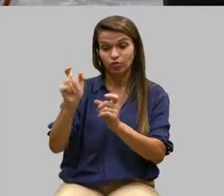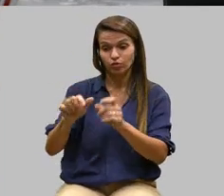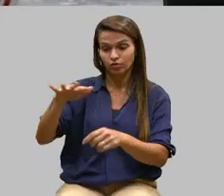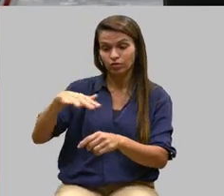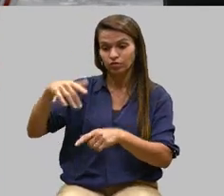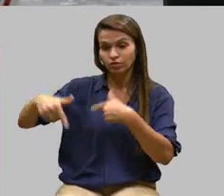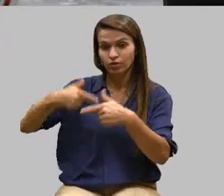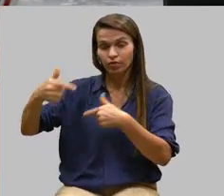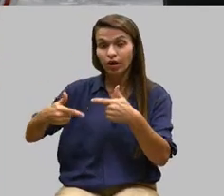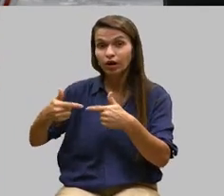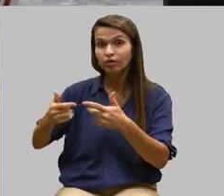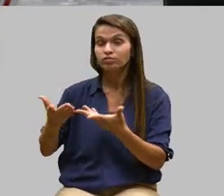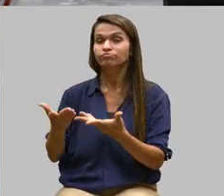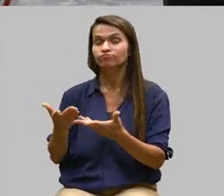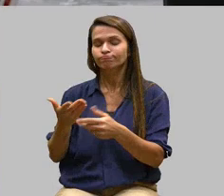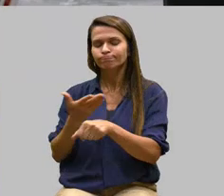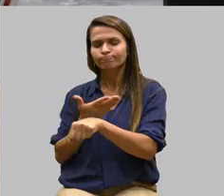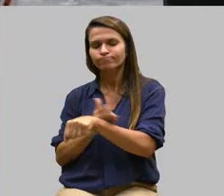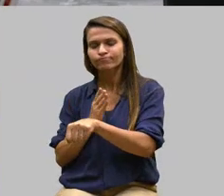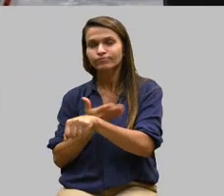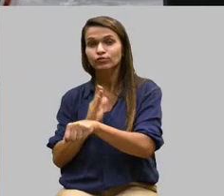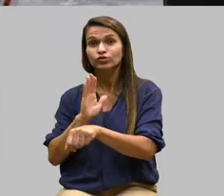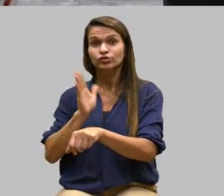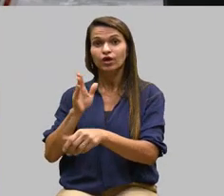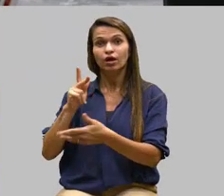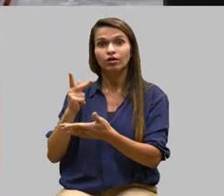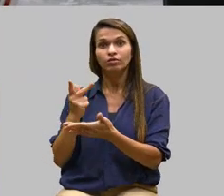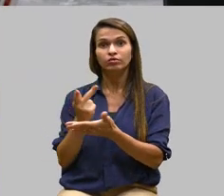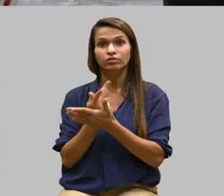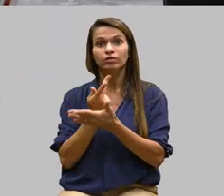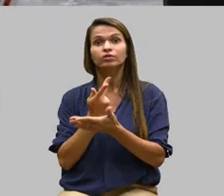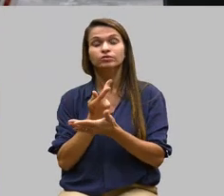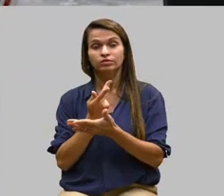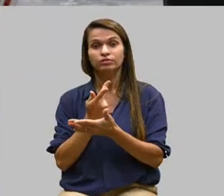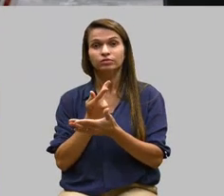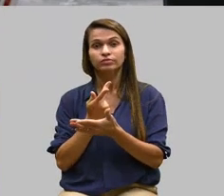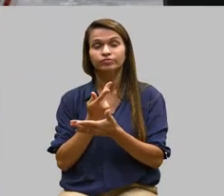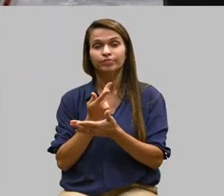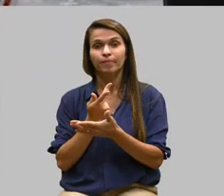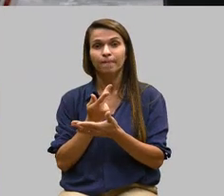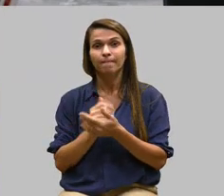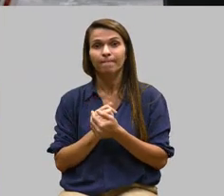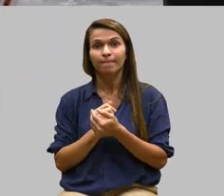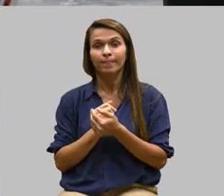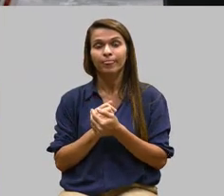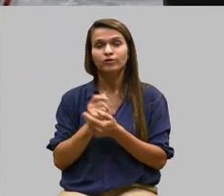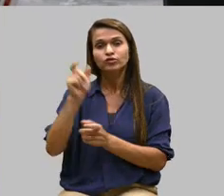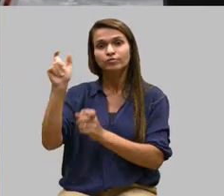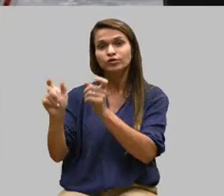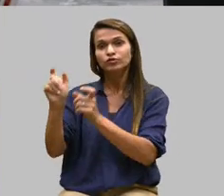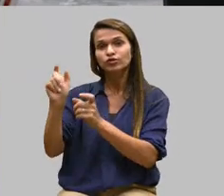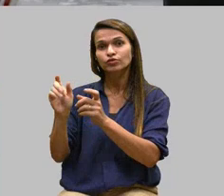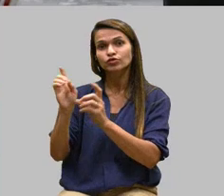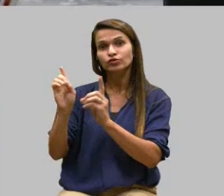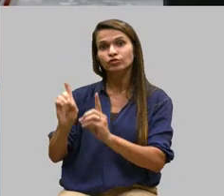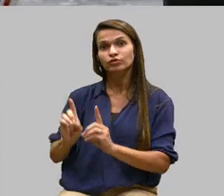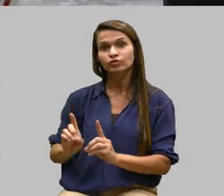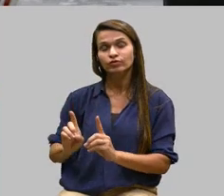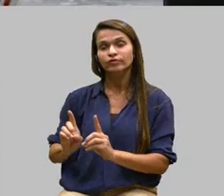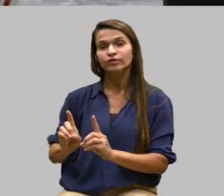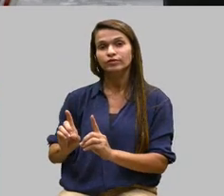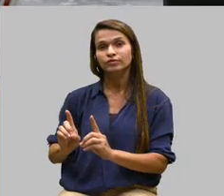isso já ocorre aqui por meio da iniciativa de inclusão de pessoas com deficiência no